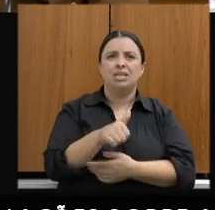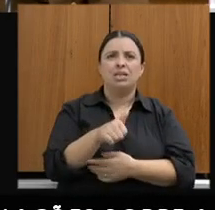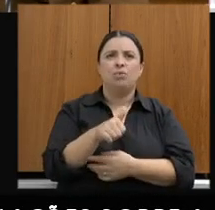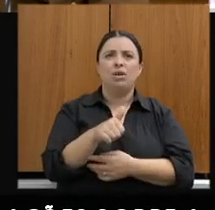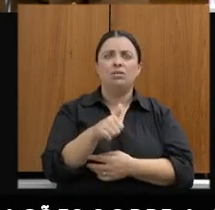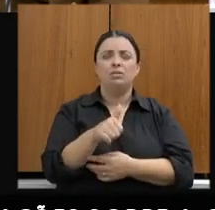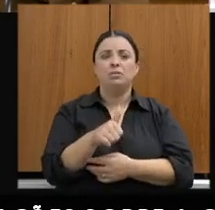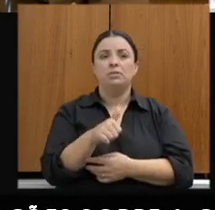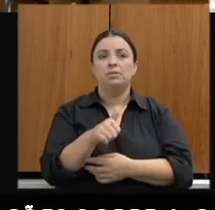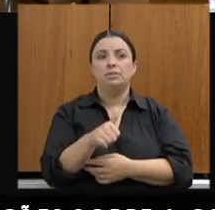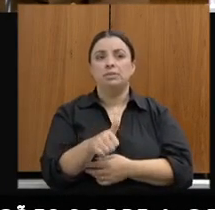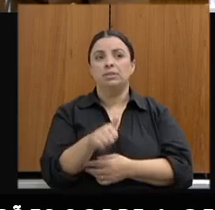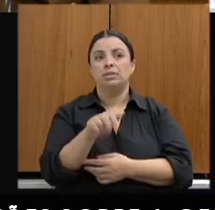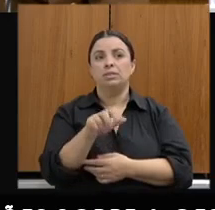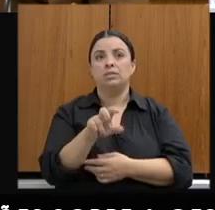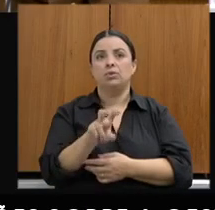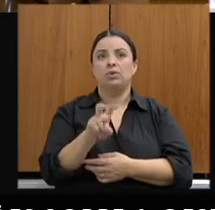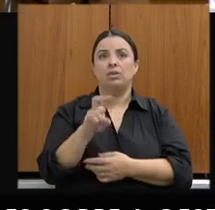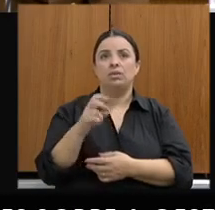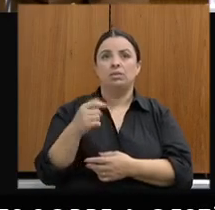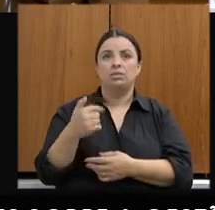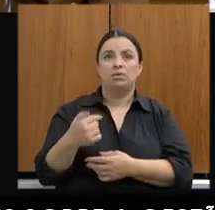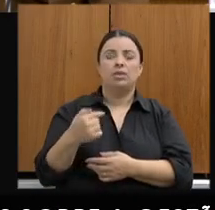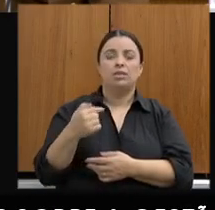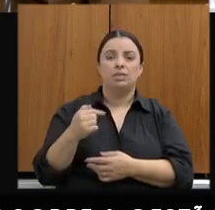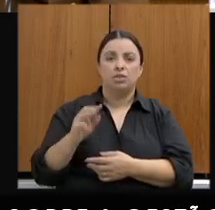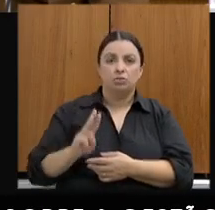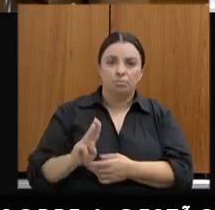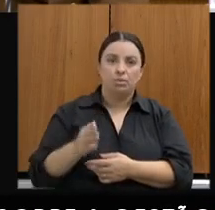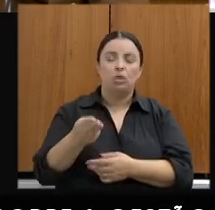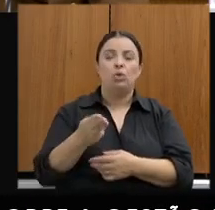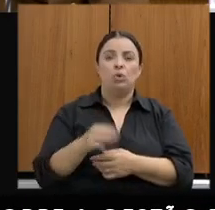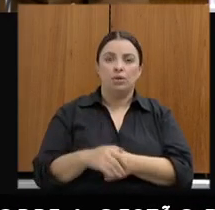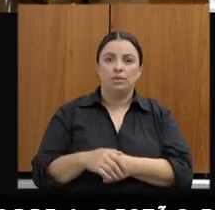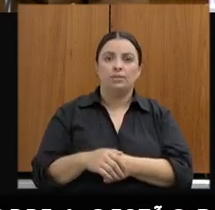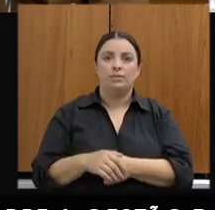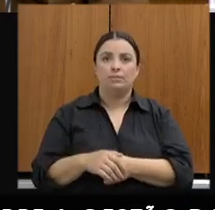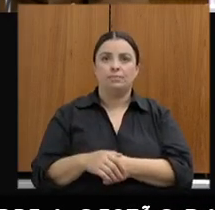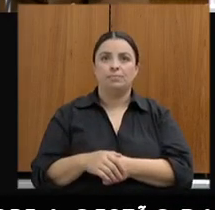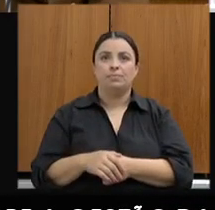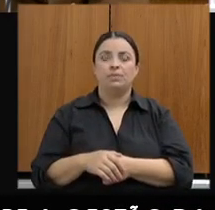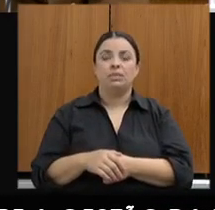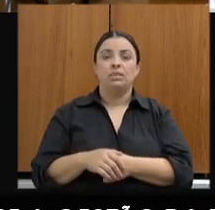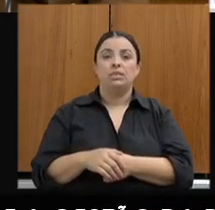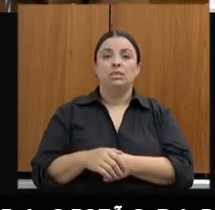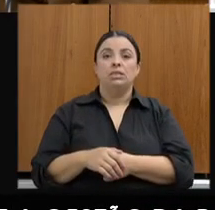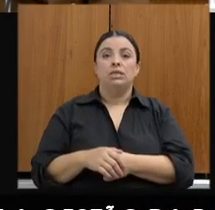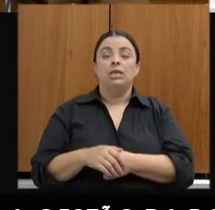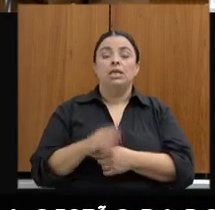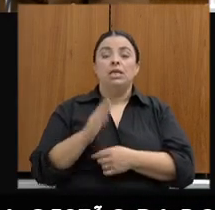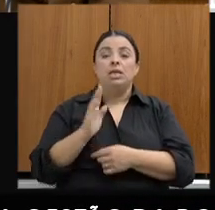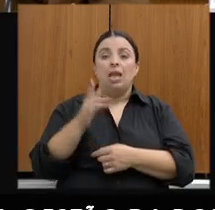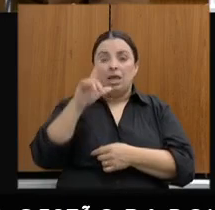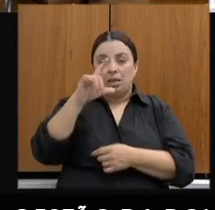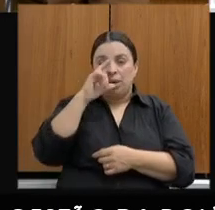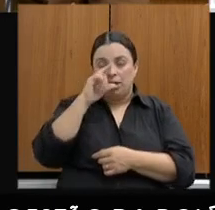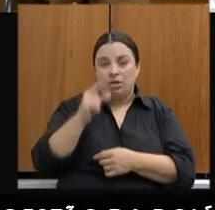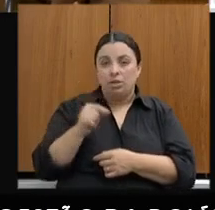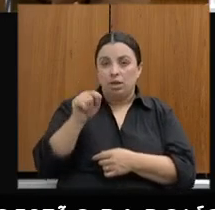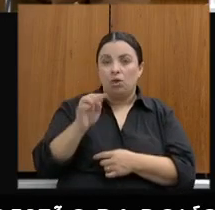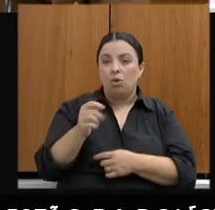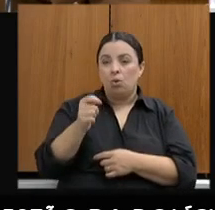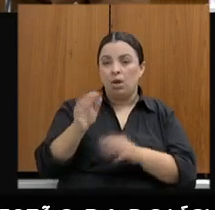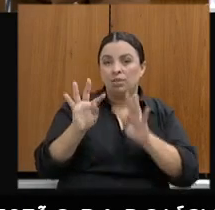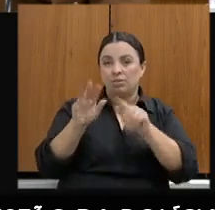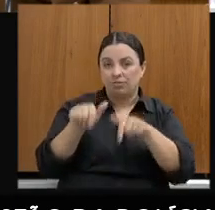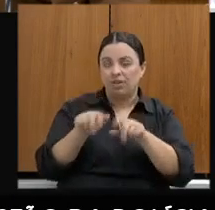entregas né aqui na região metropolitana já está digitalizado na área do triângulo já tá na já tá finalizando também é